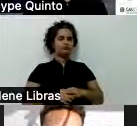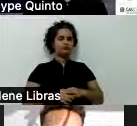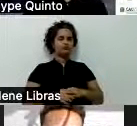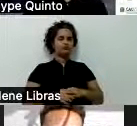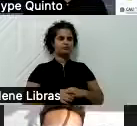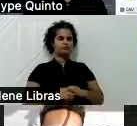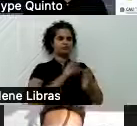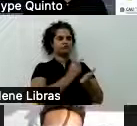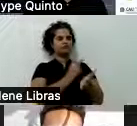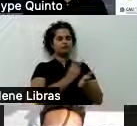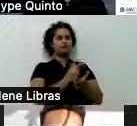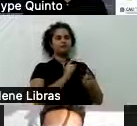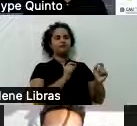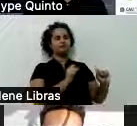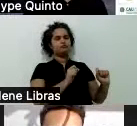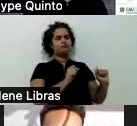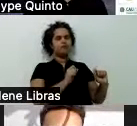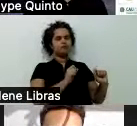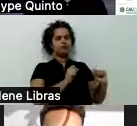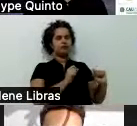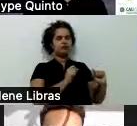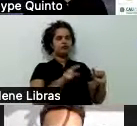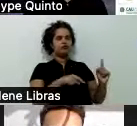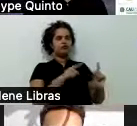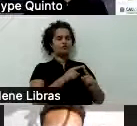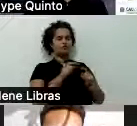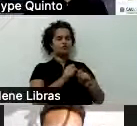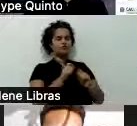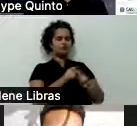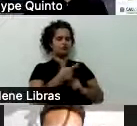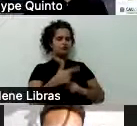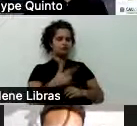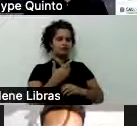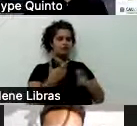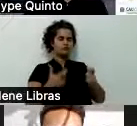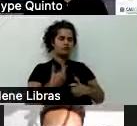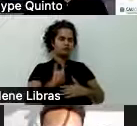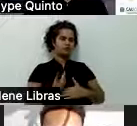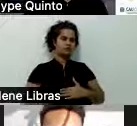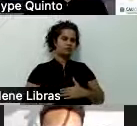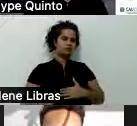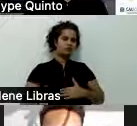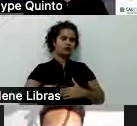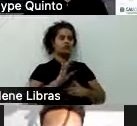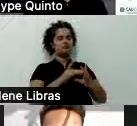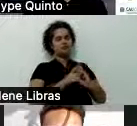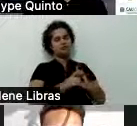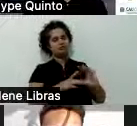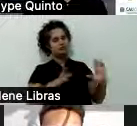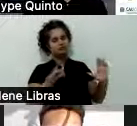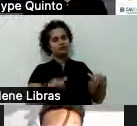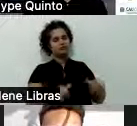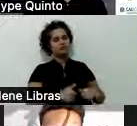Sempre com uma intenção de redesenhar esse espaço público de uma forma mais democrática,